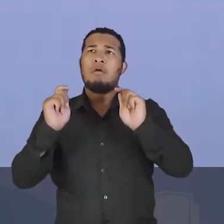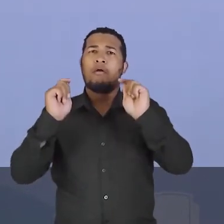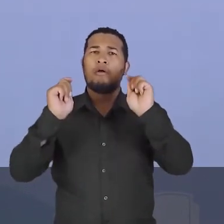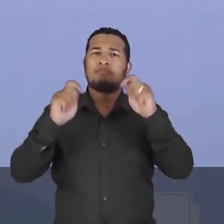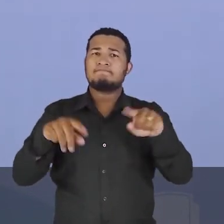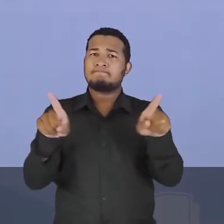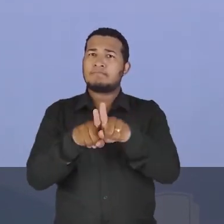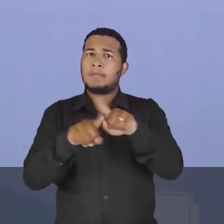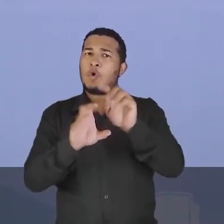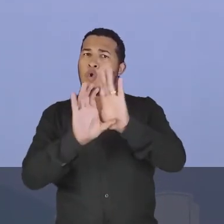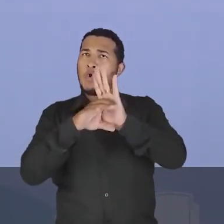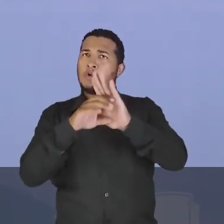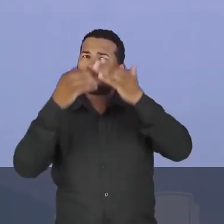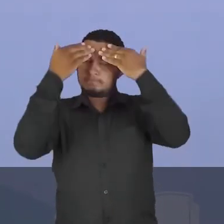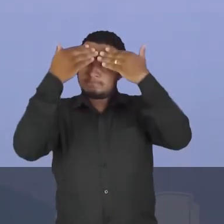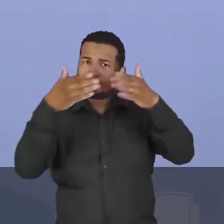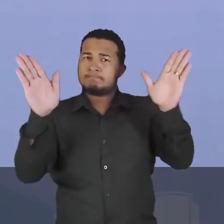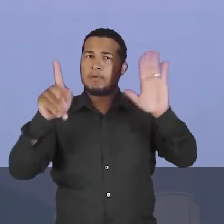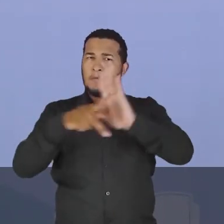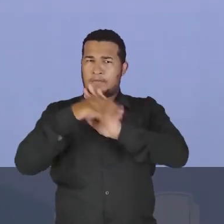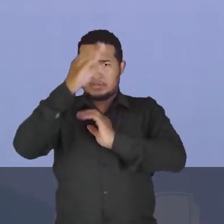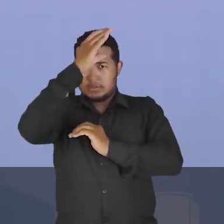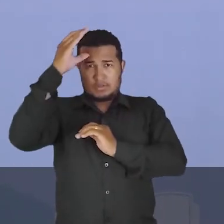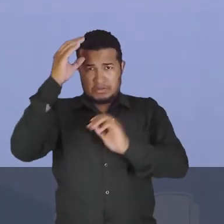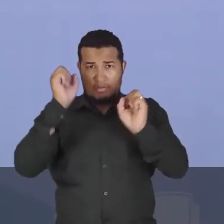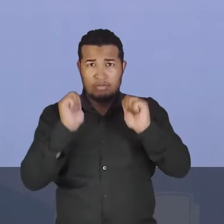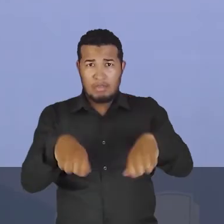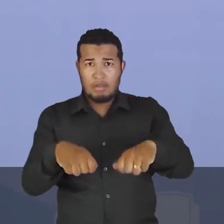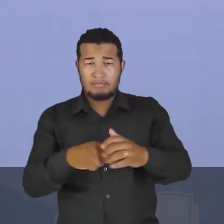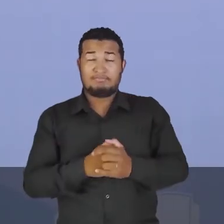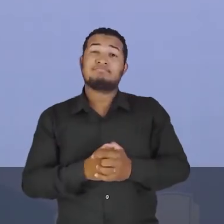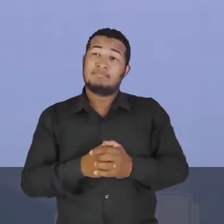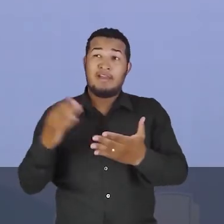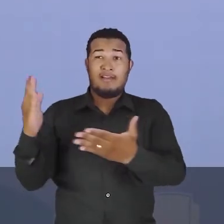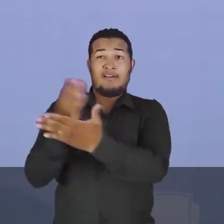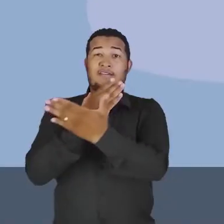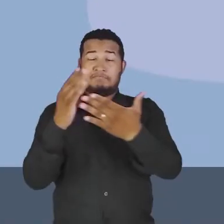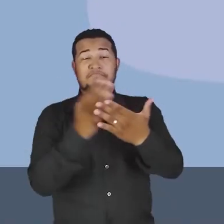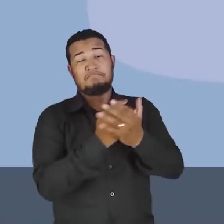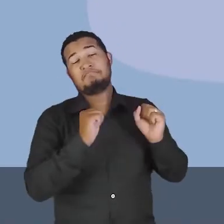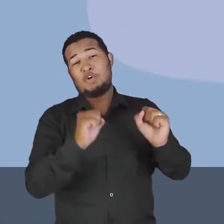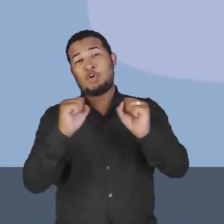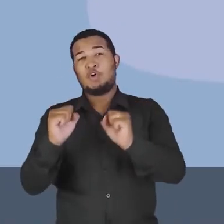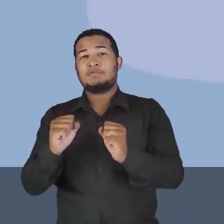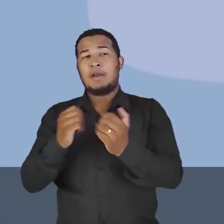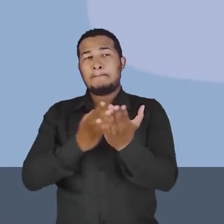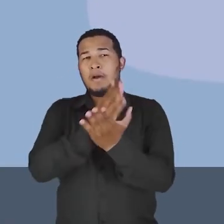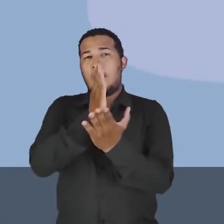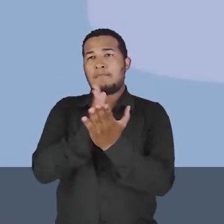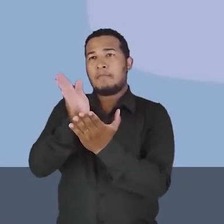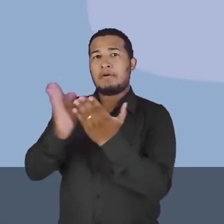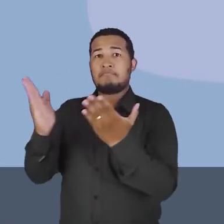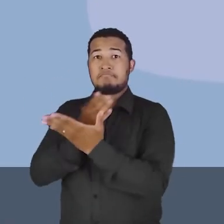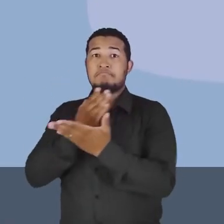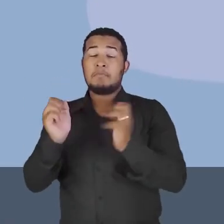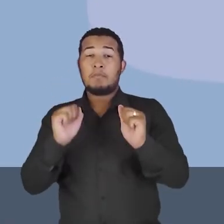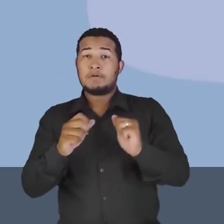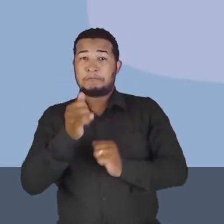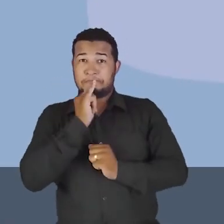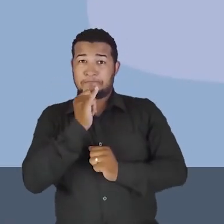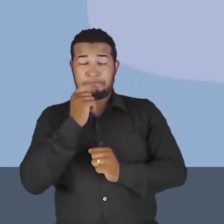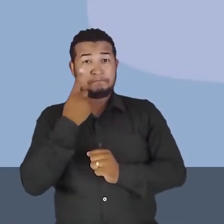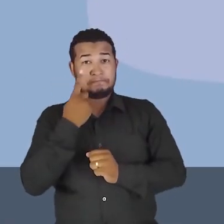ainda ampliar esse conceito de cidadania? Existem algumas possibilidades que são apontadas, alguns caminhos que são apontados. Olha só, observe